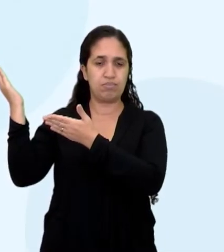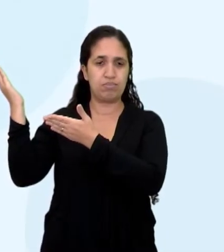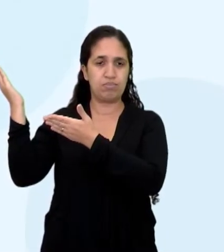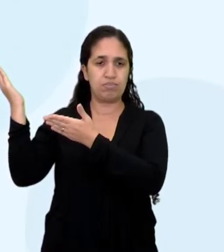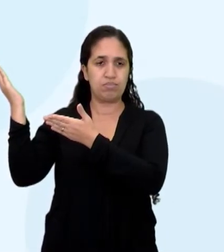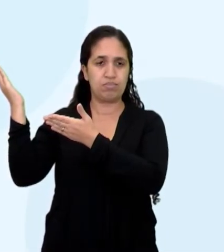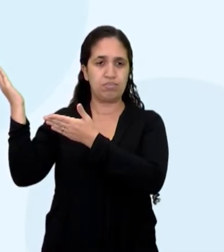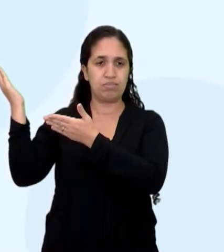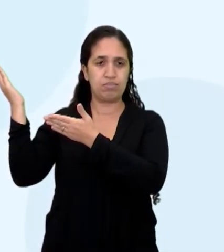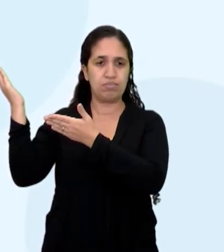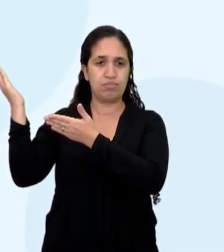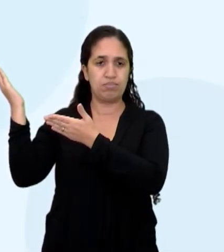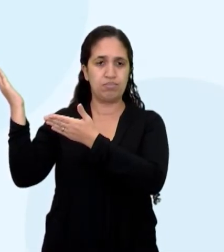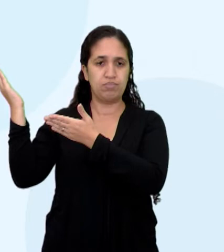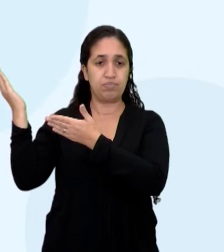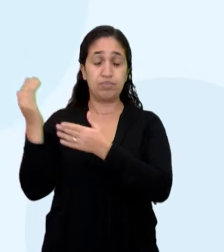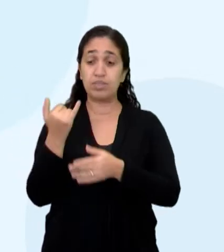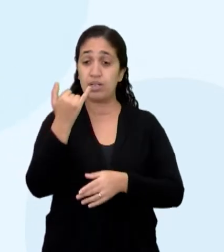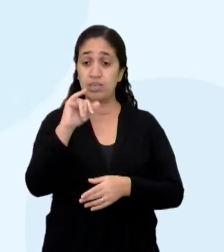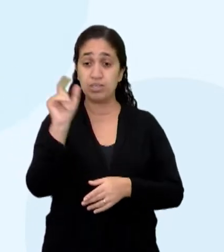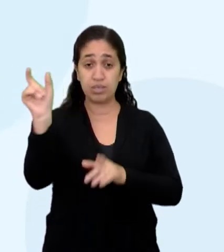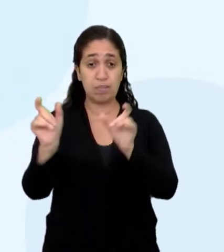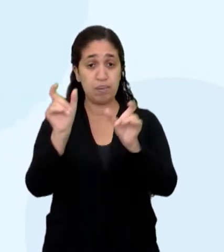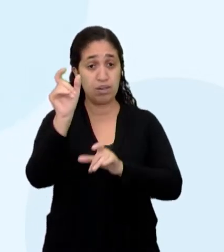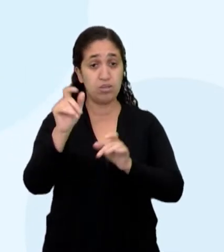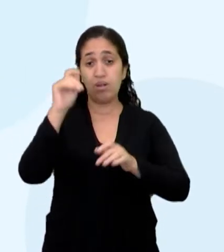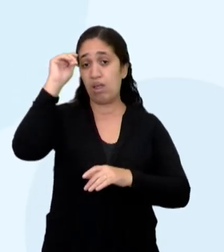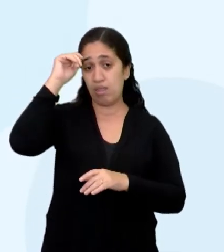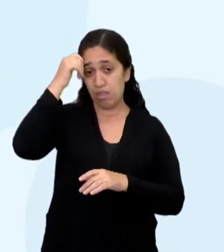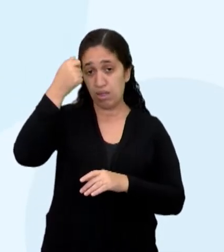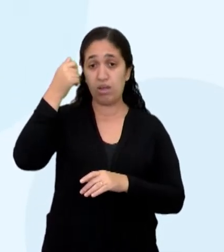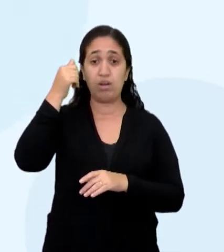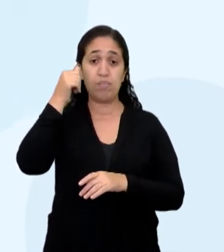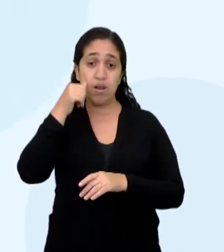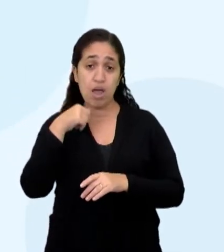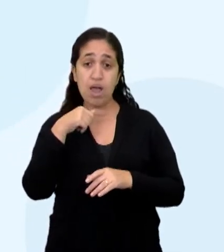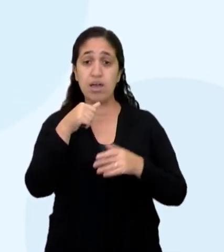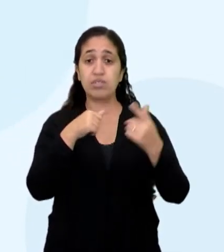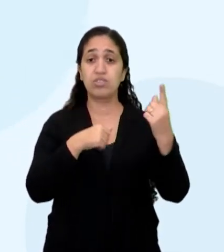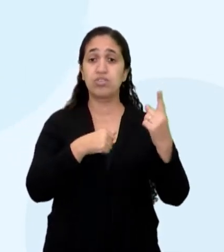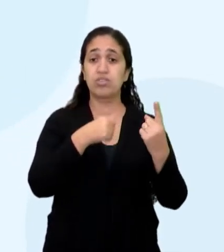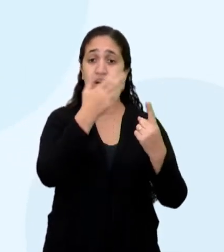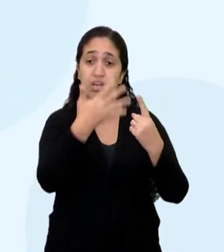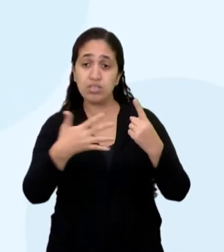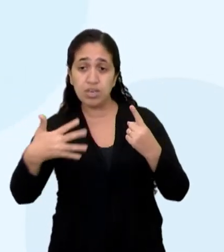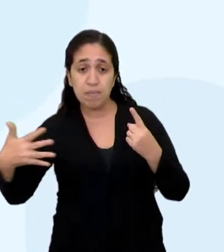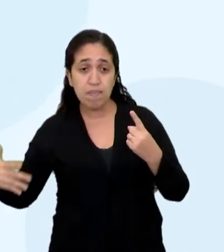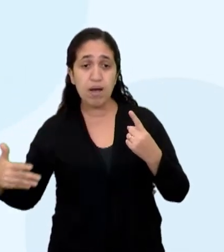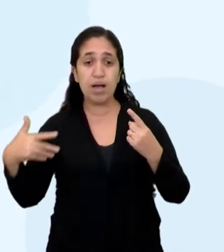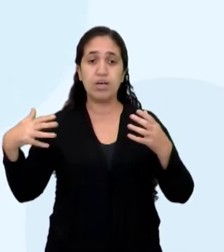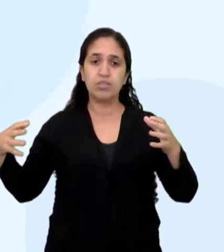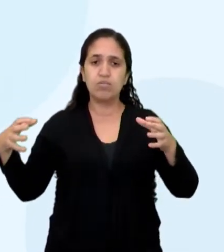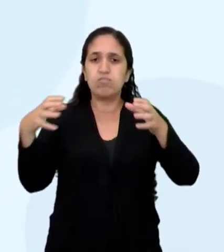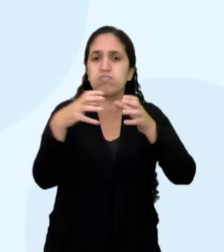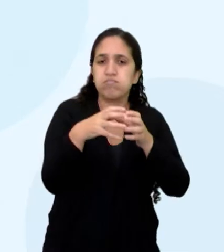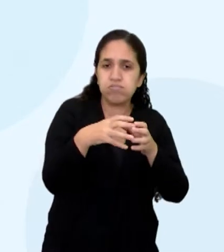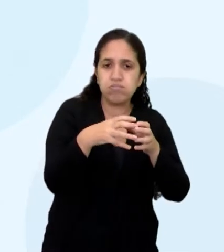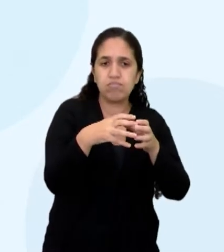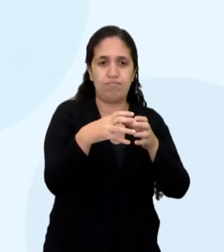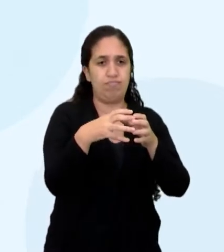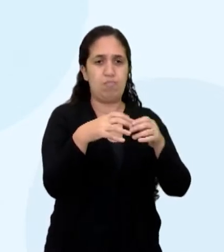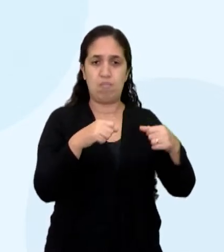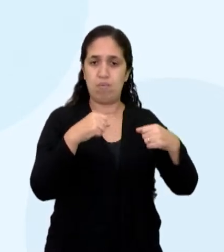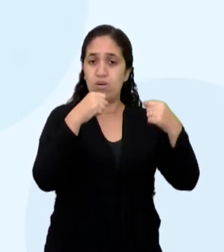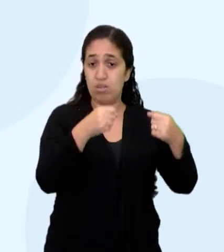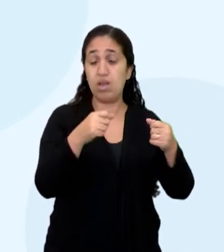vendo que já tá acabando. Oh. Se pessoas negras, mulheres, pessoas LGBTQI+, fizerem parte dos espaços de poder,